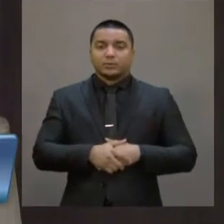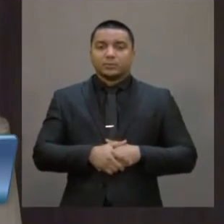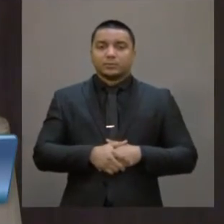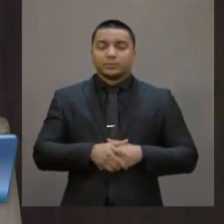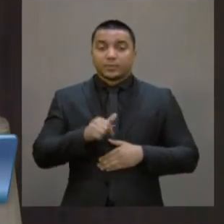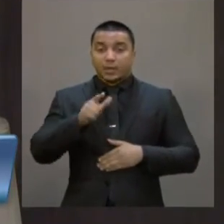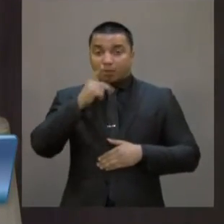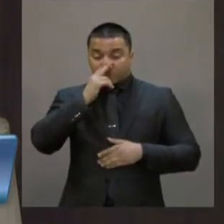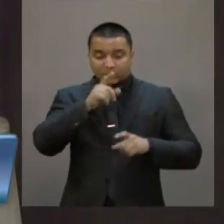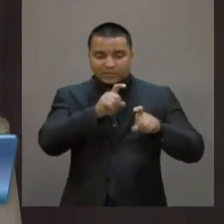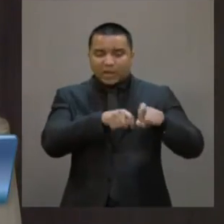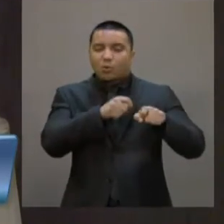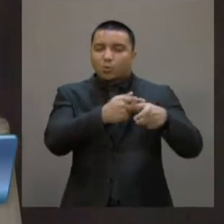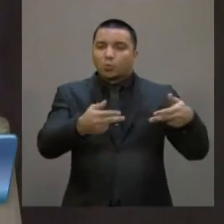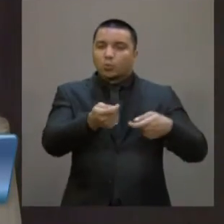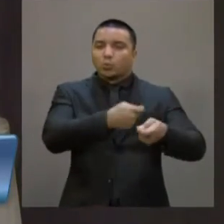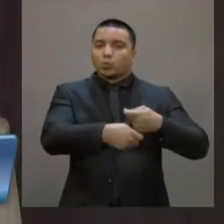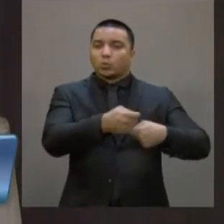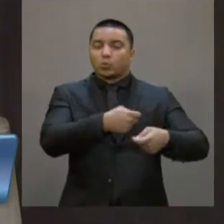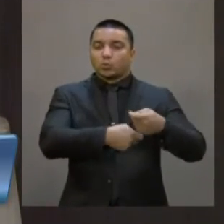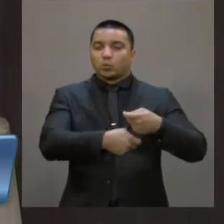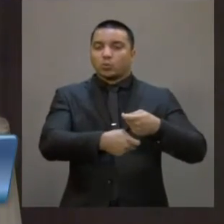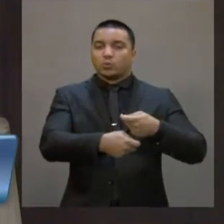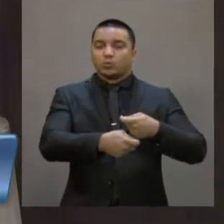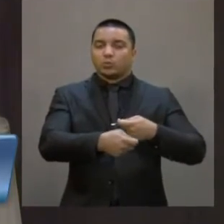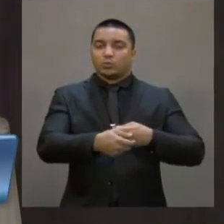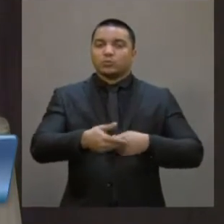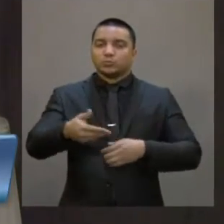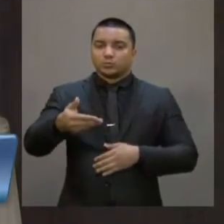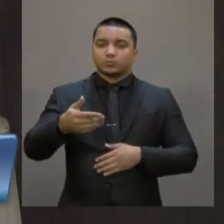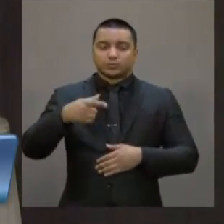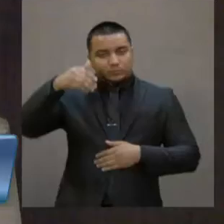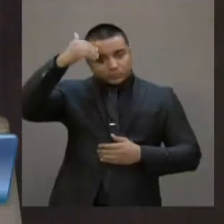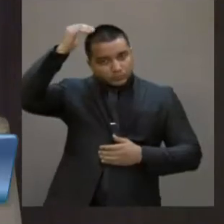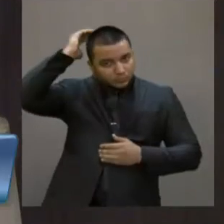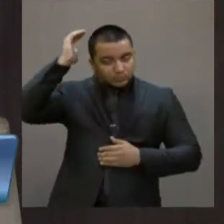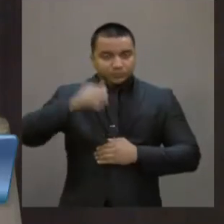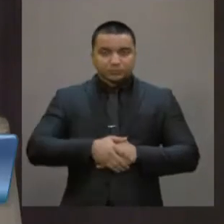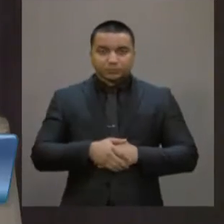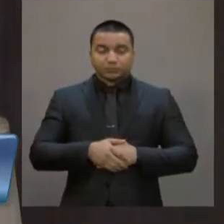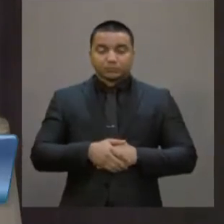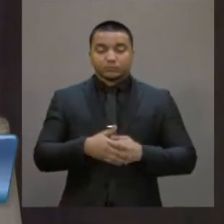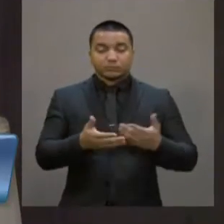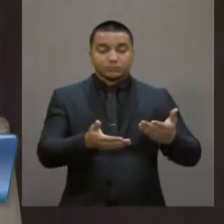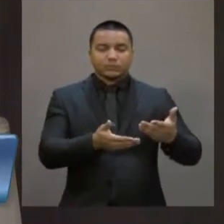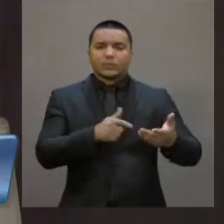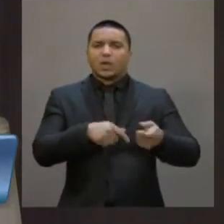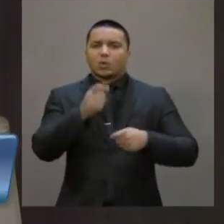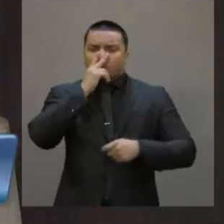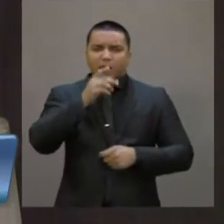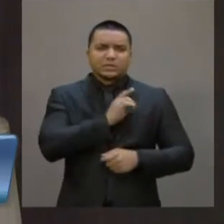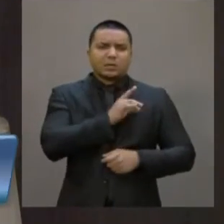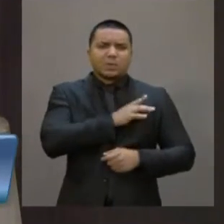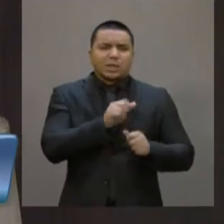do agronegócio. Se possível, deputado, uma parte dizer, para colaborar com Vossa Excelência. Para criar pânico